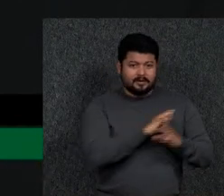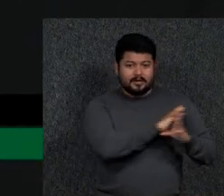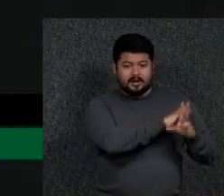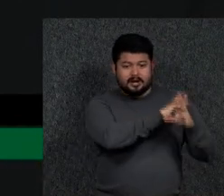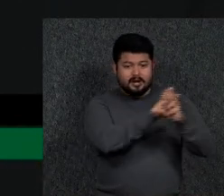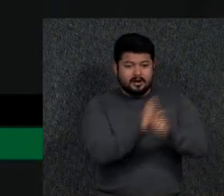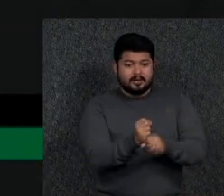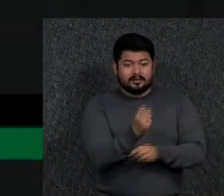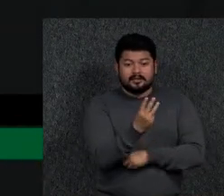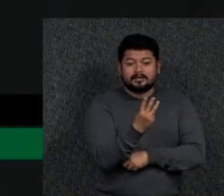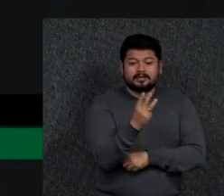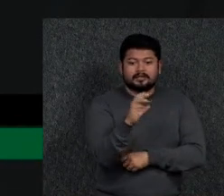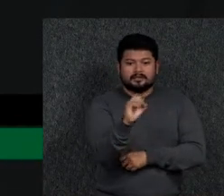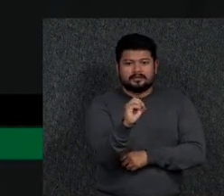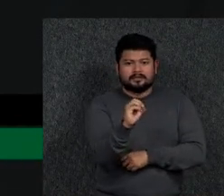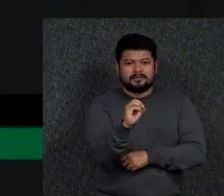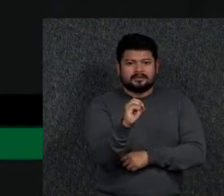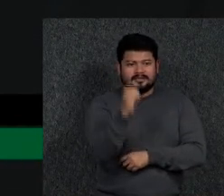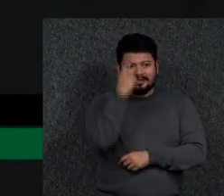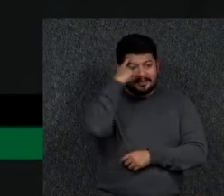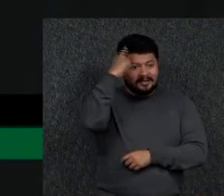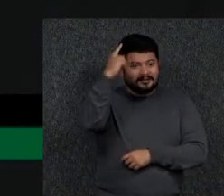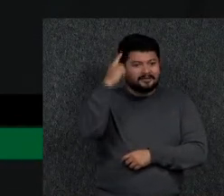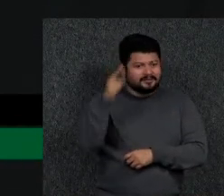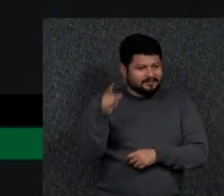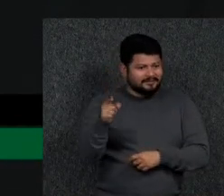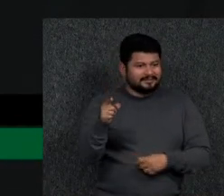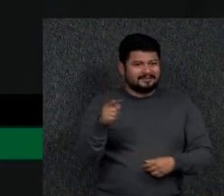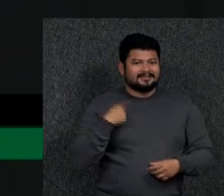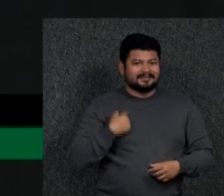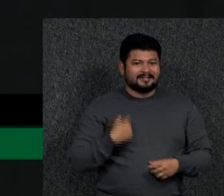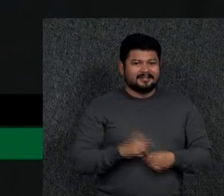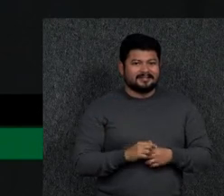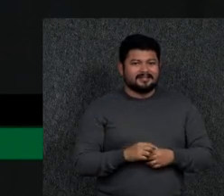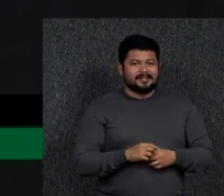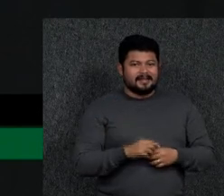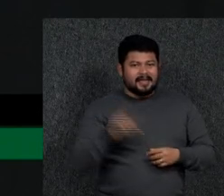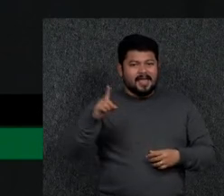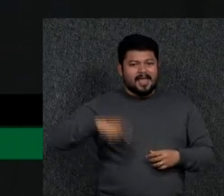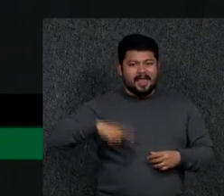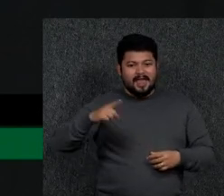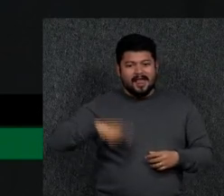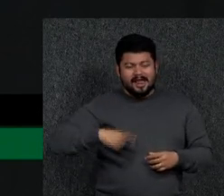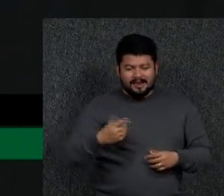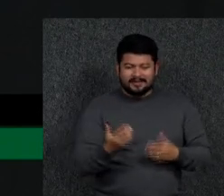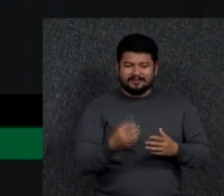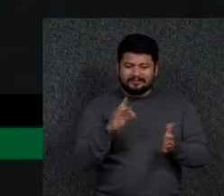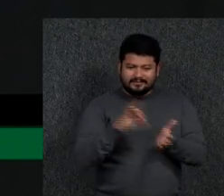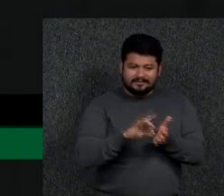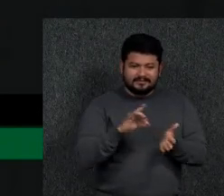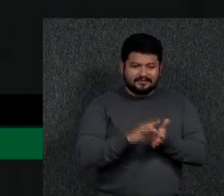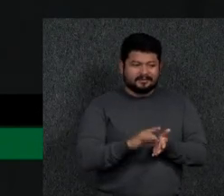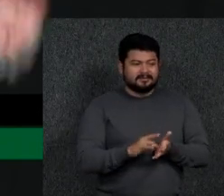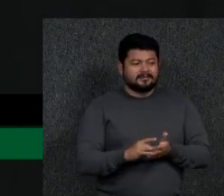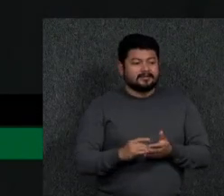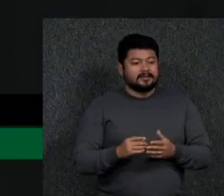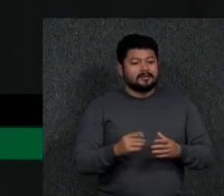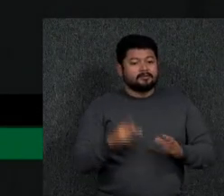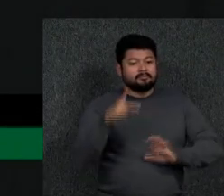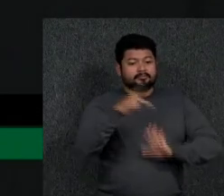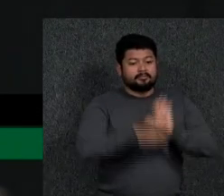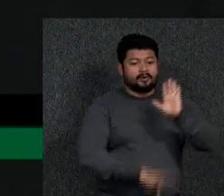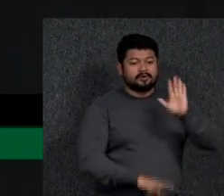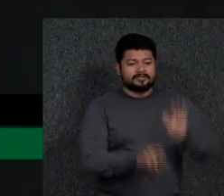Uma grande engenharia econômica e política teve que ser feita pelo lado financeiro, de moeda,